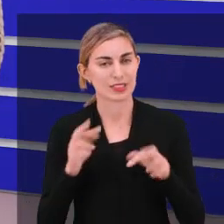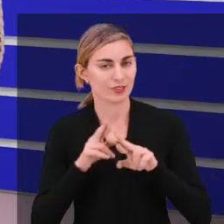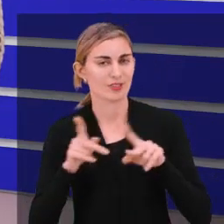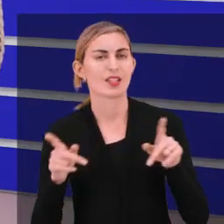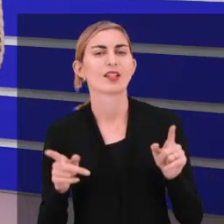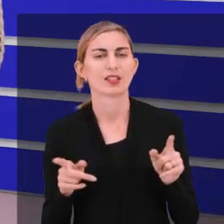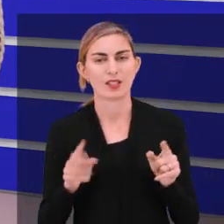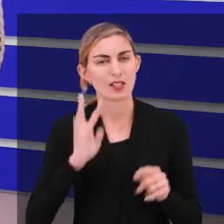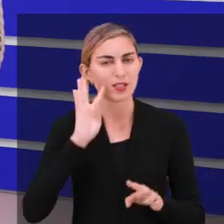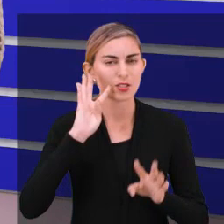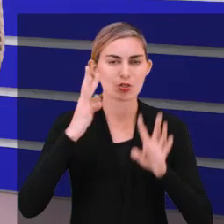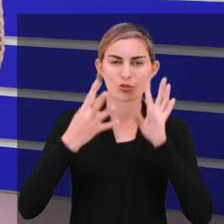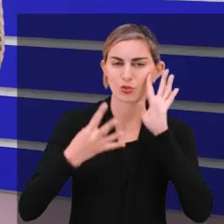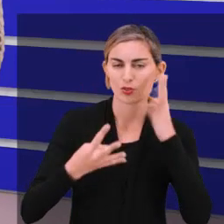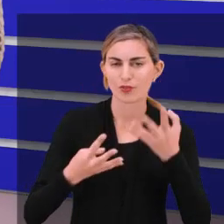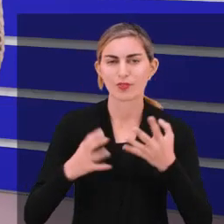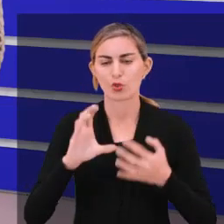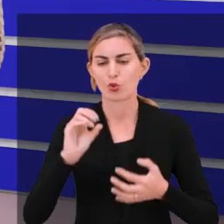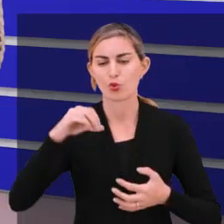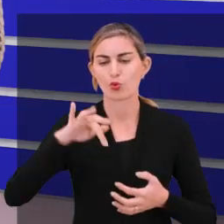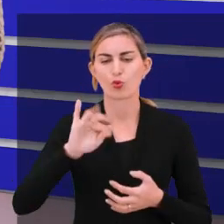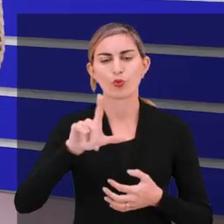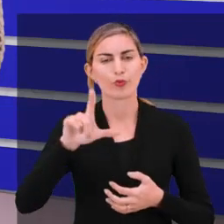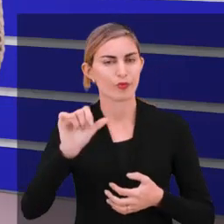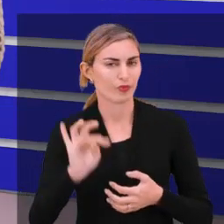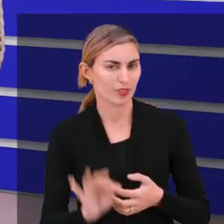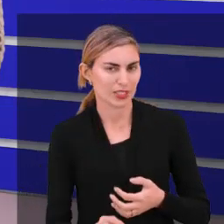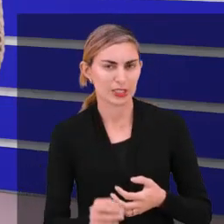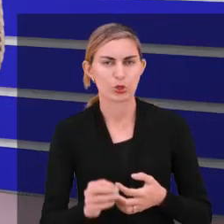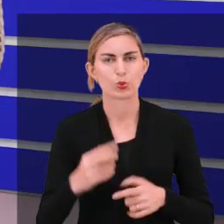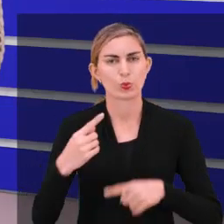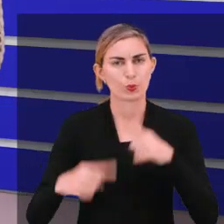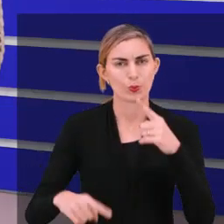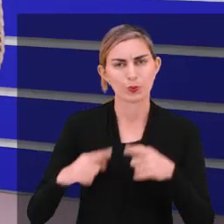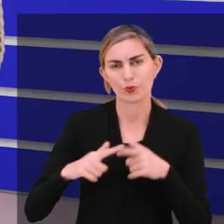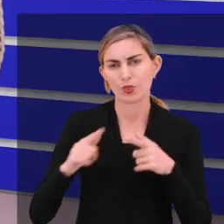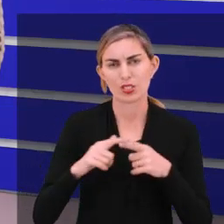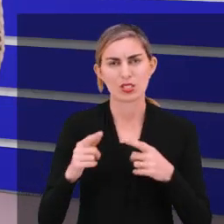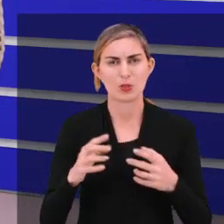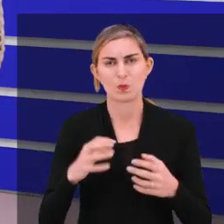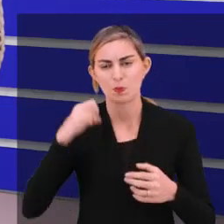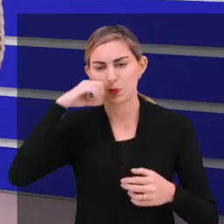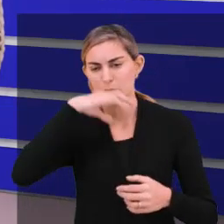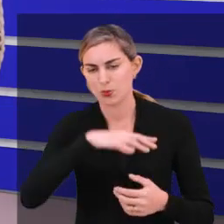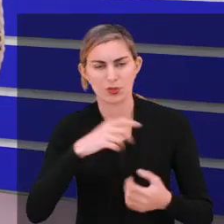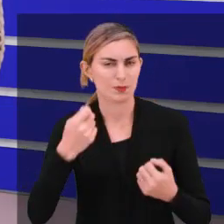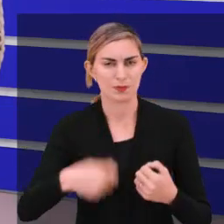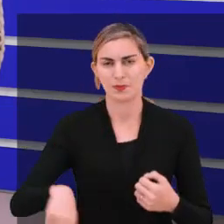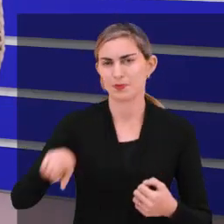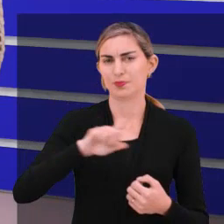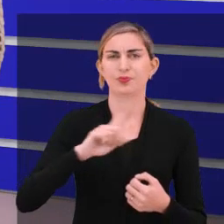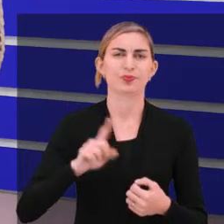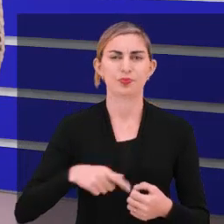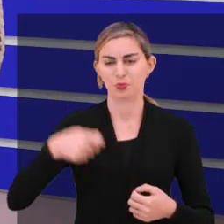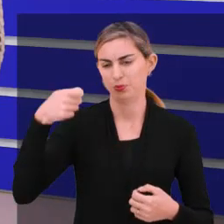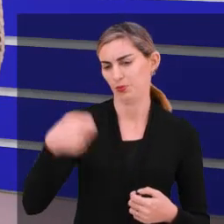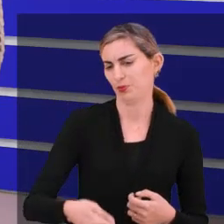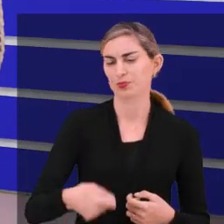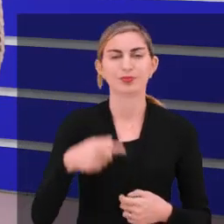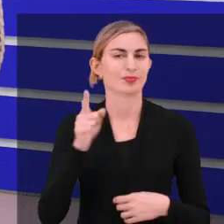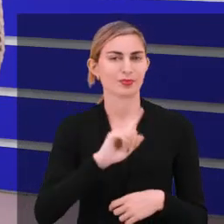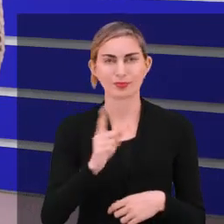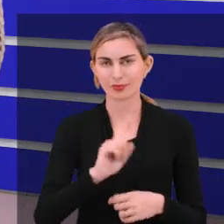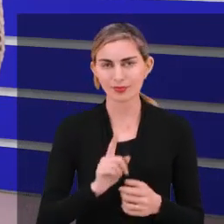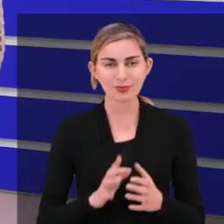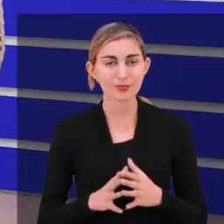E resolveu esse conflito de uma forma sem ser agressivo, né? Sem ser punido ou